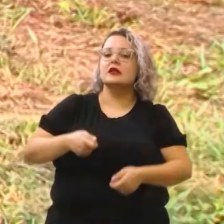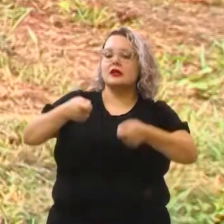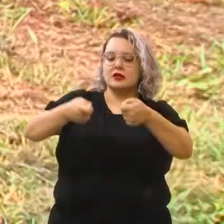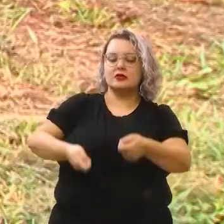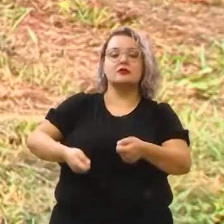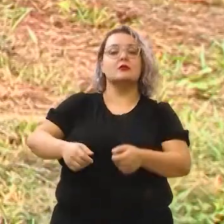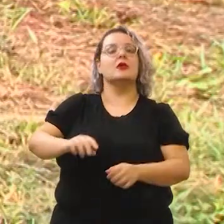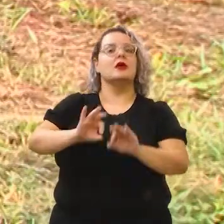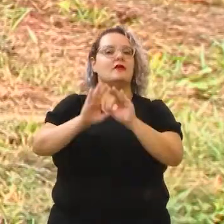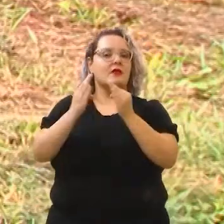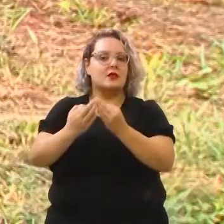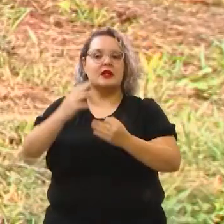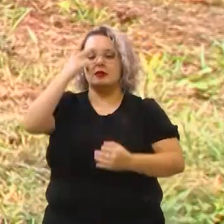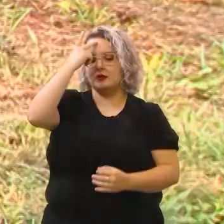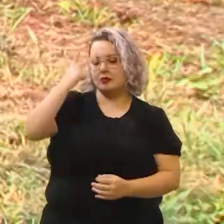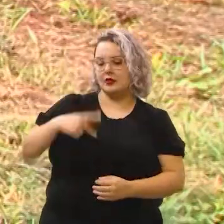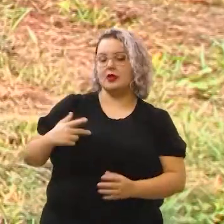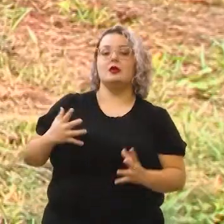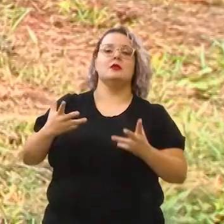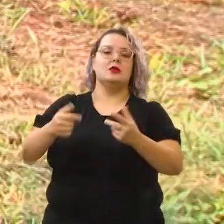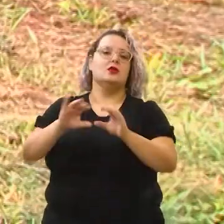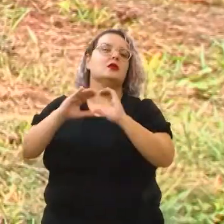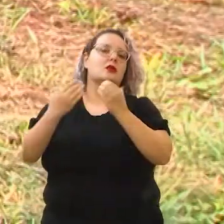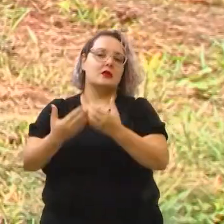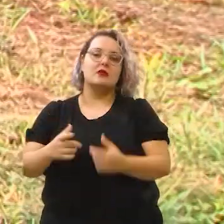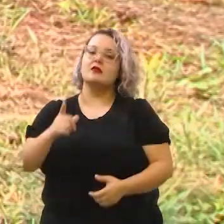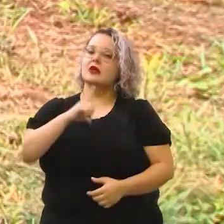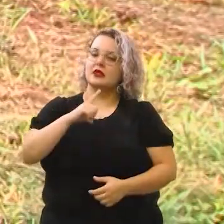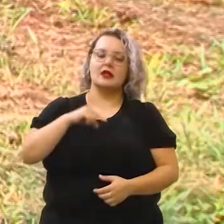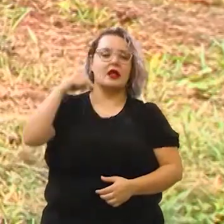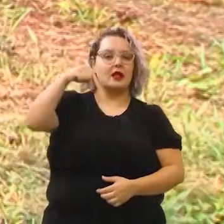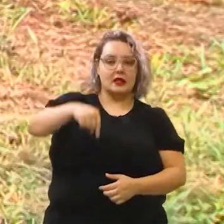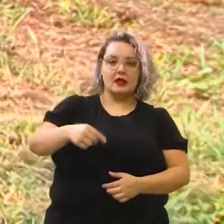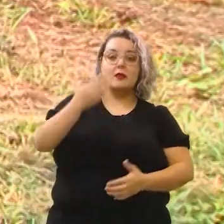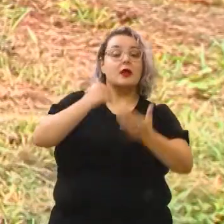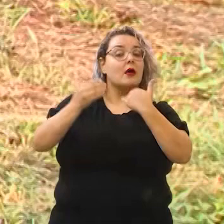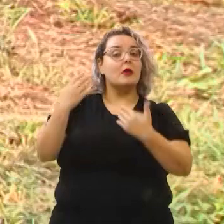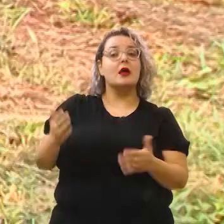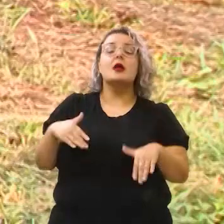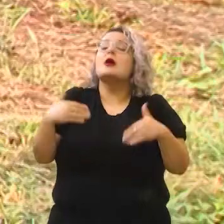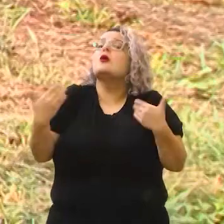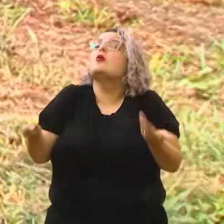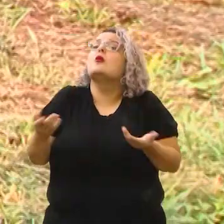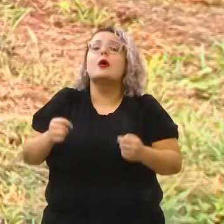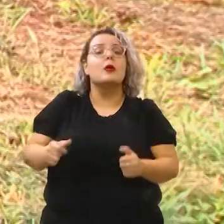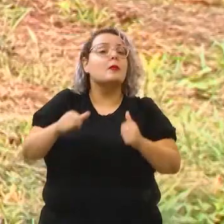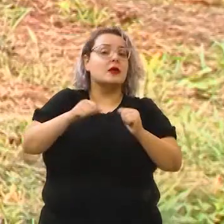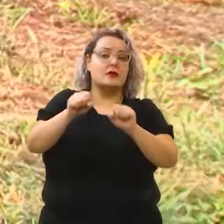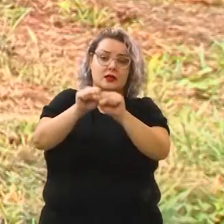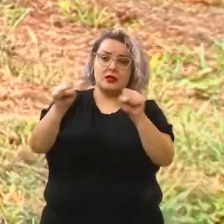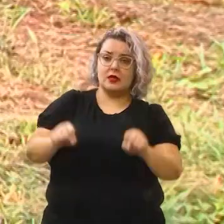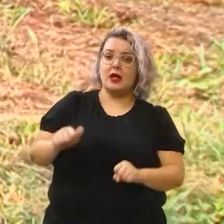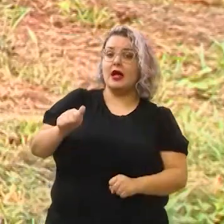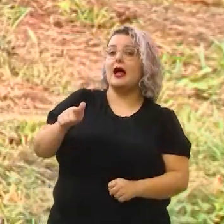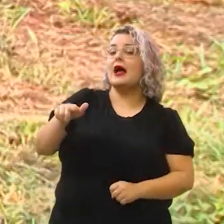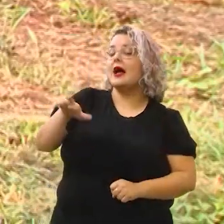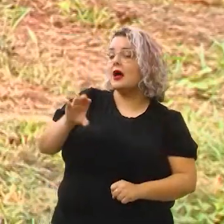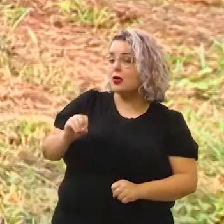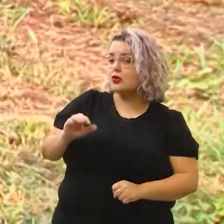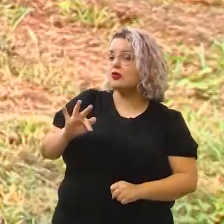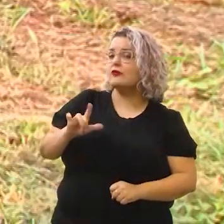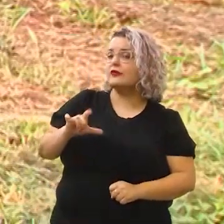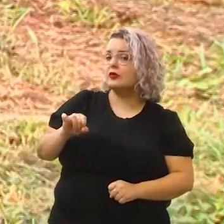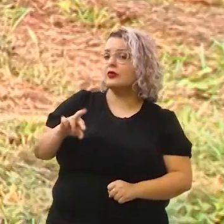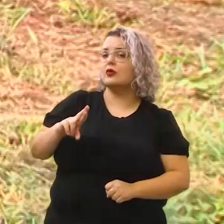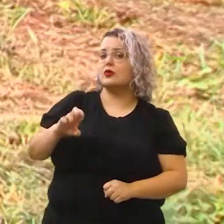sua comunidade, para sua família, o seu sustento. Tudo que você precisa vai estar ali para sobreviver. Então, qual a vantagem dos sistemas agroflorestais?